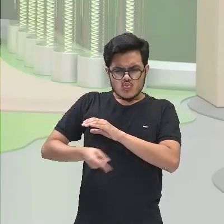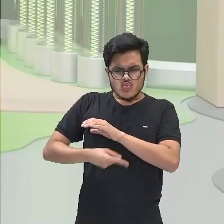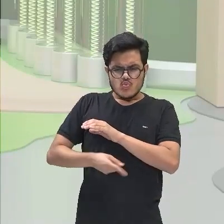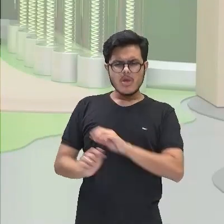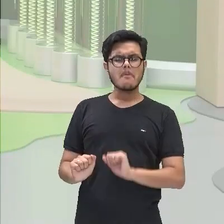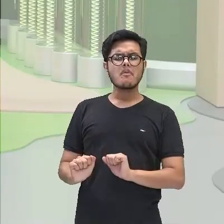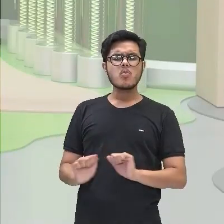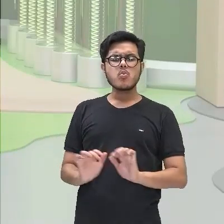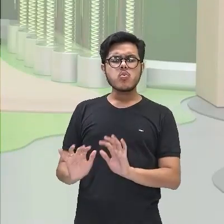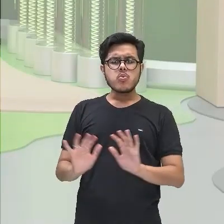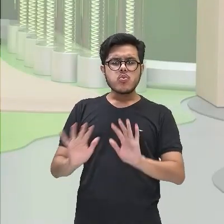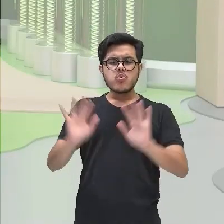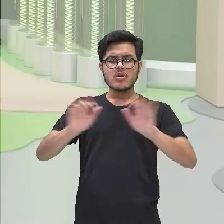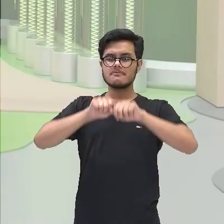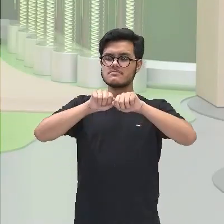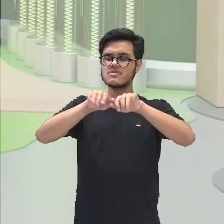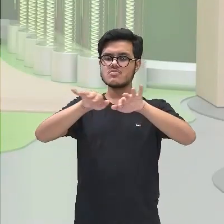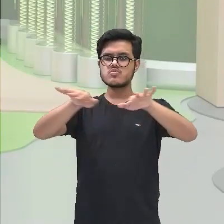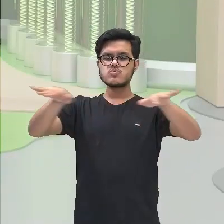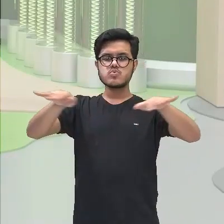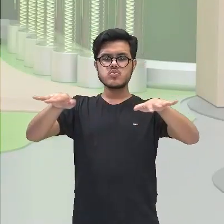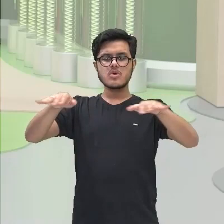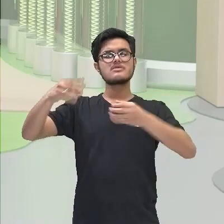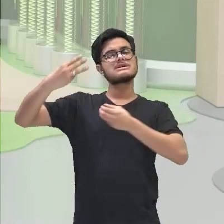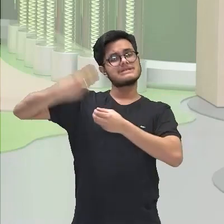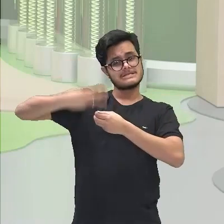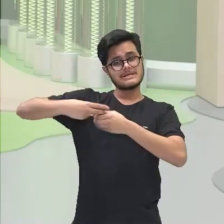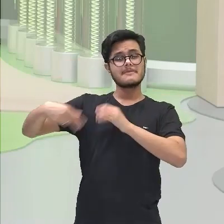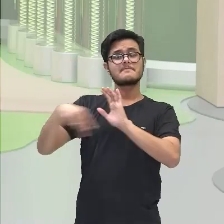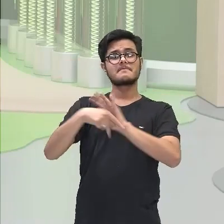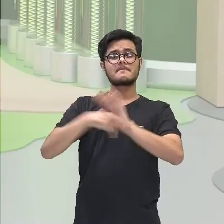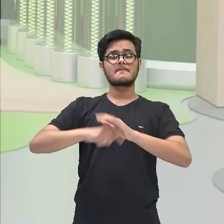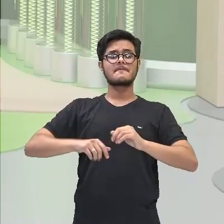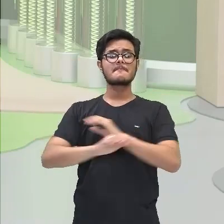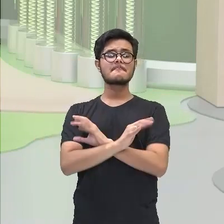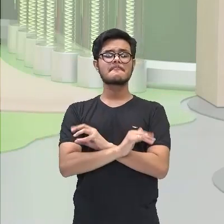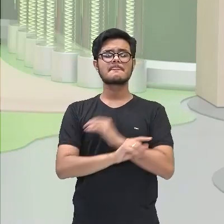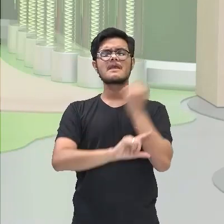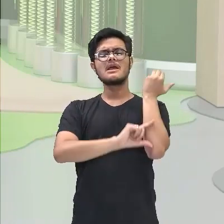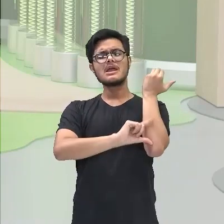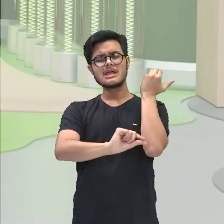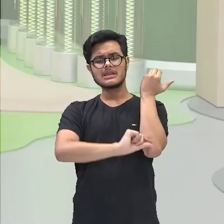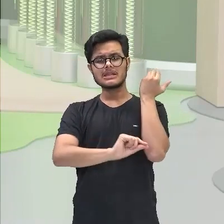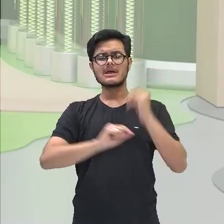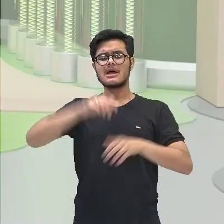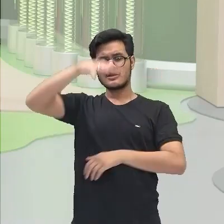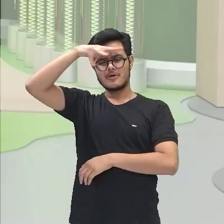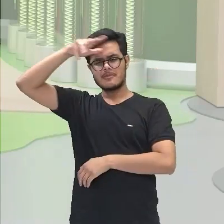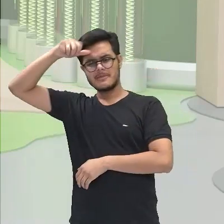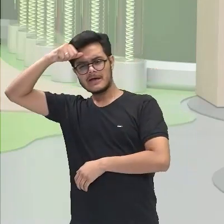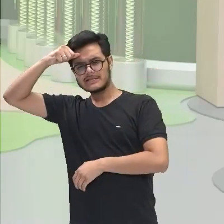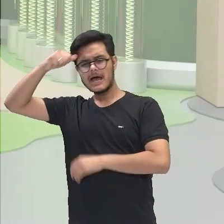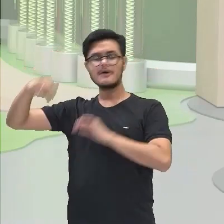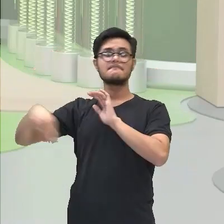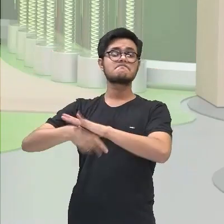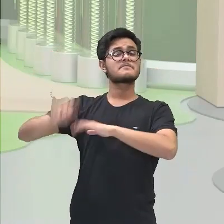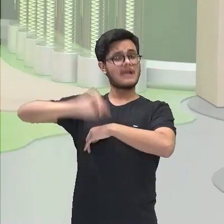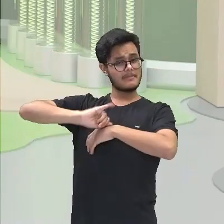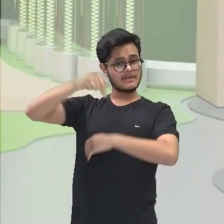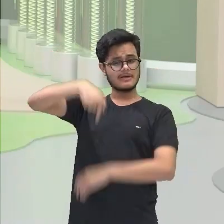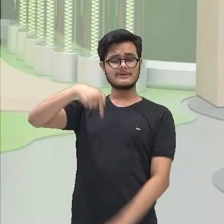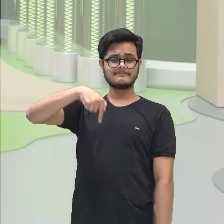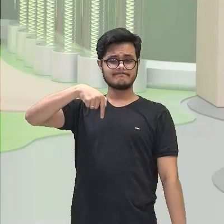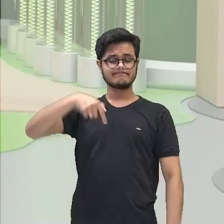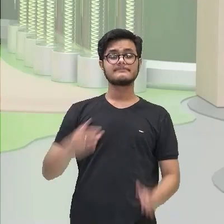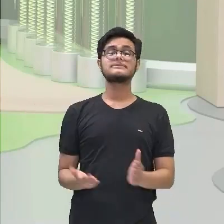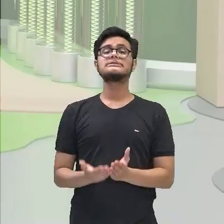vão distribuir para algumas cidades da região amazônica, por exemplo, Iranduba, Manaus, né, que é a capital aqui do Amazonas,